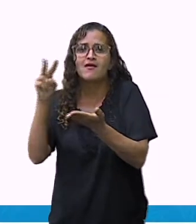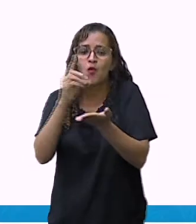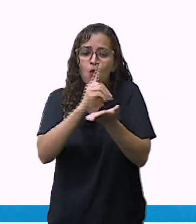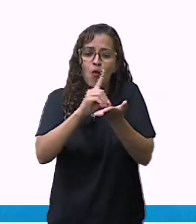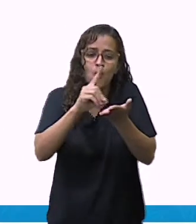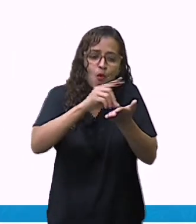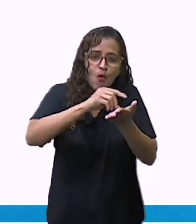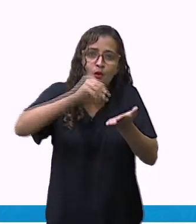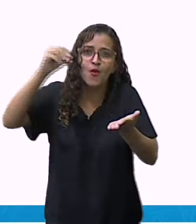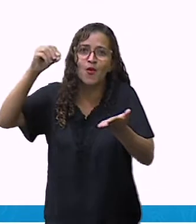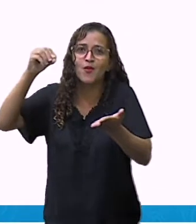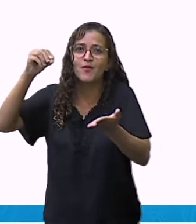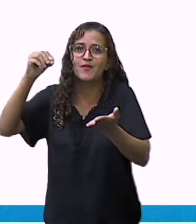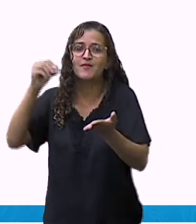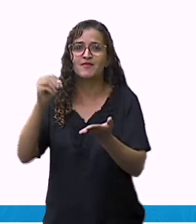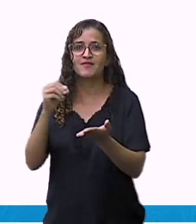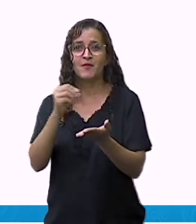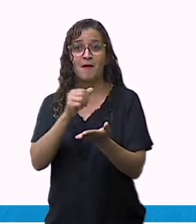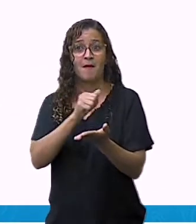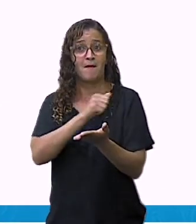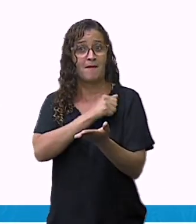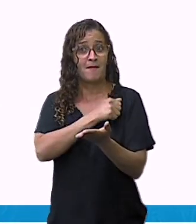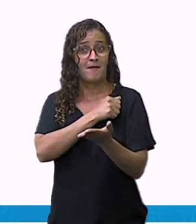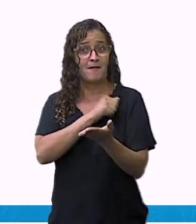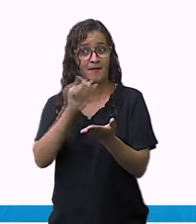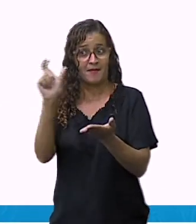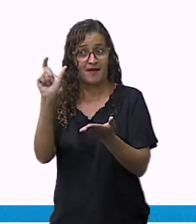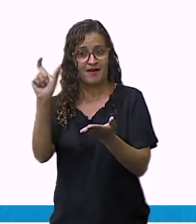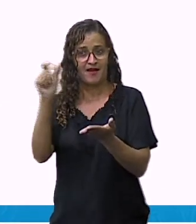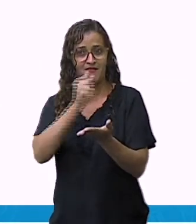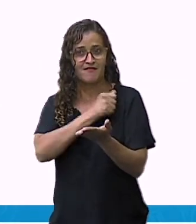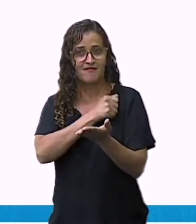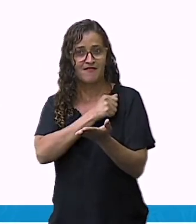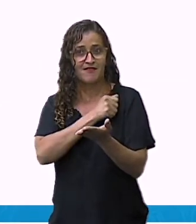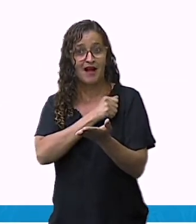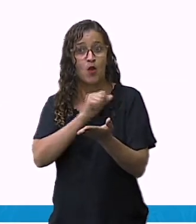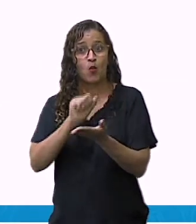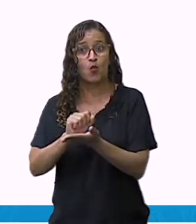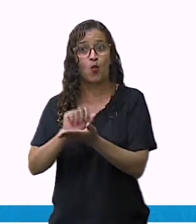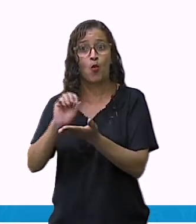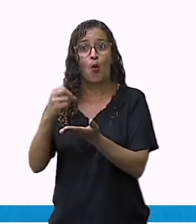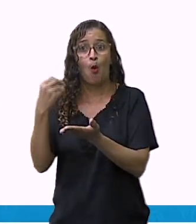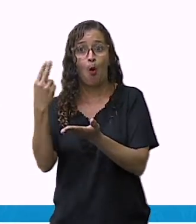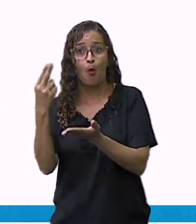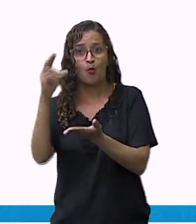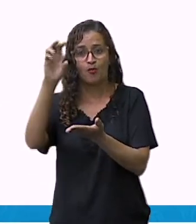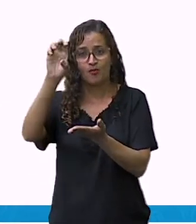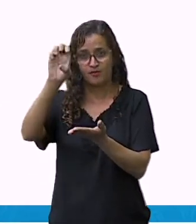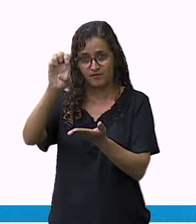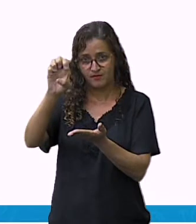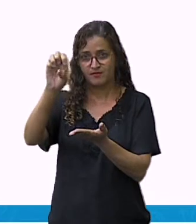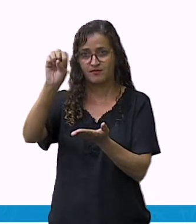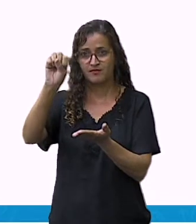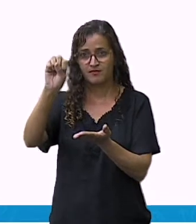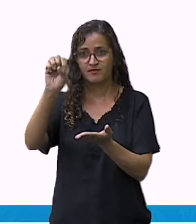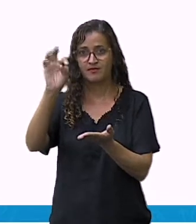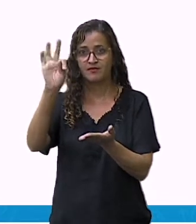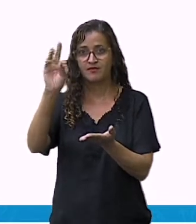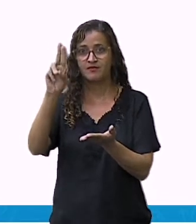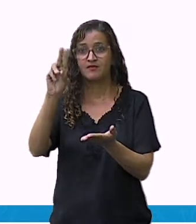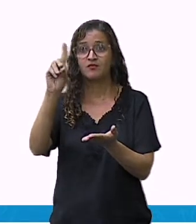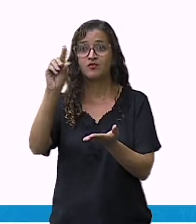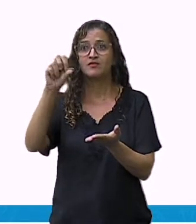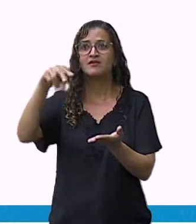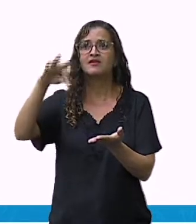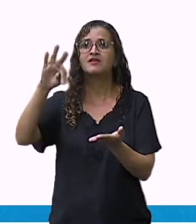da palavra estudante. O que é um estudante? No primeiro dicionário, eu